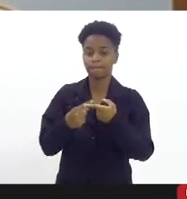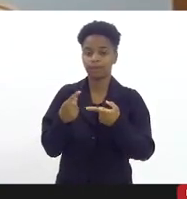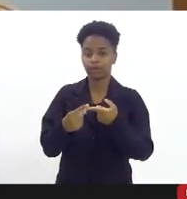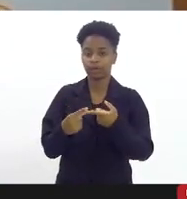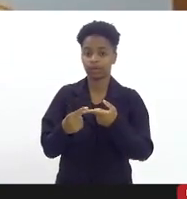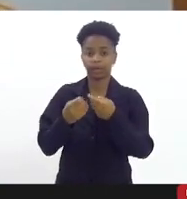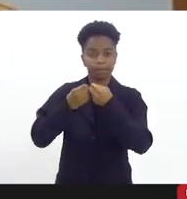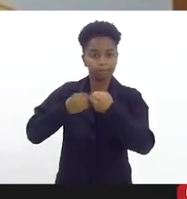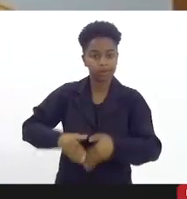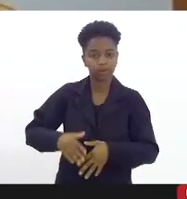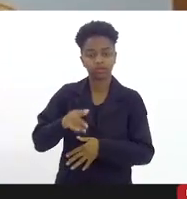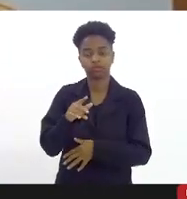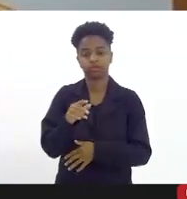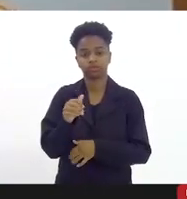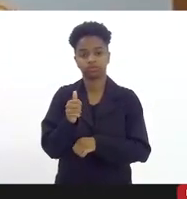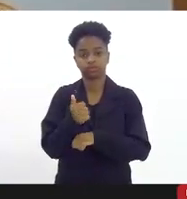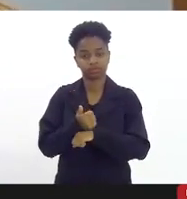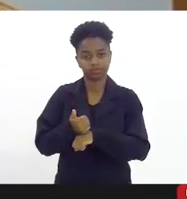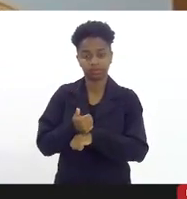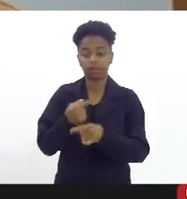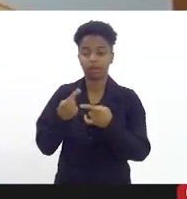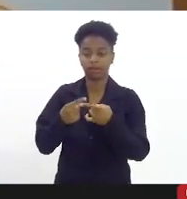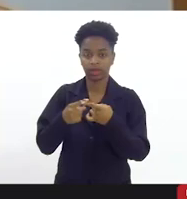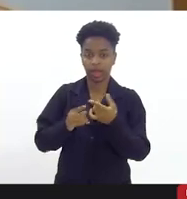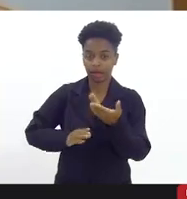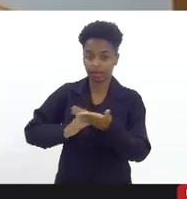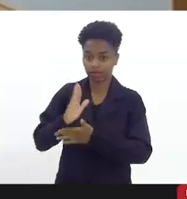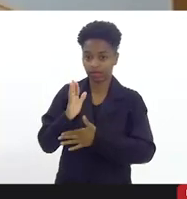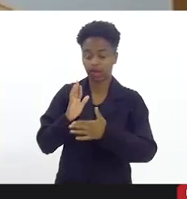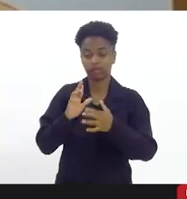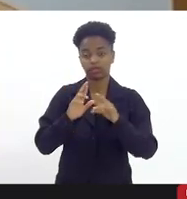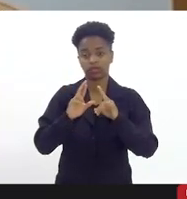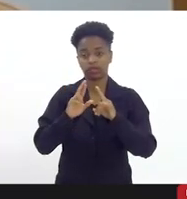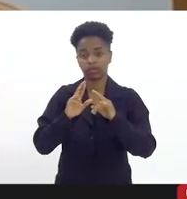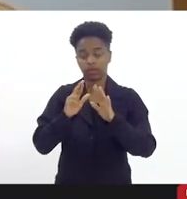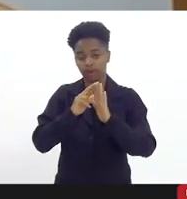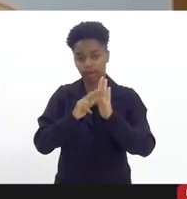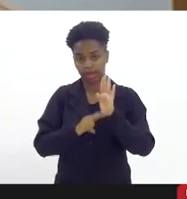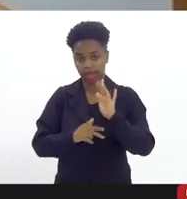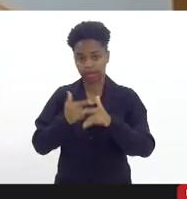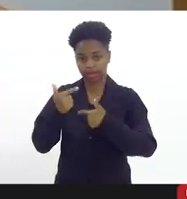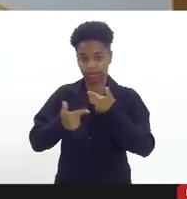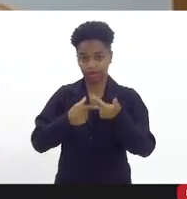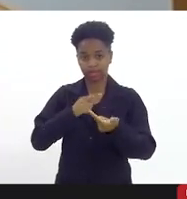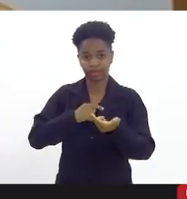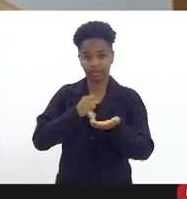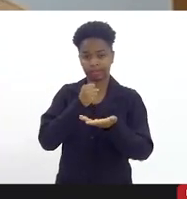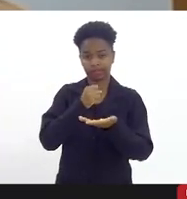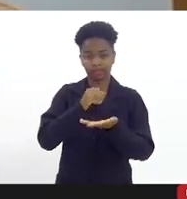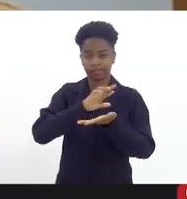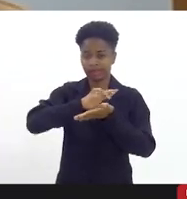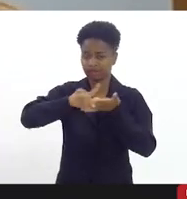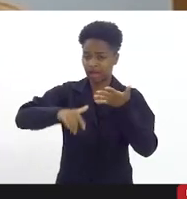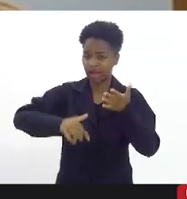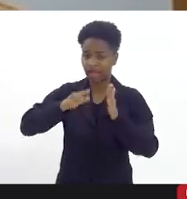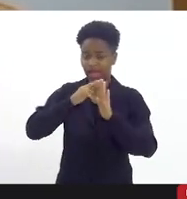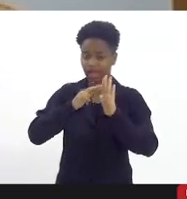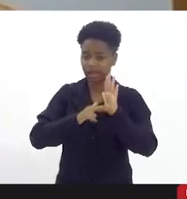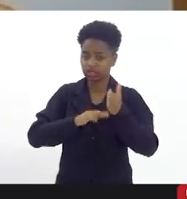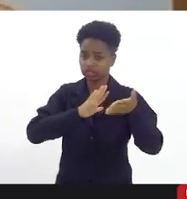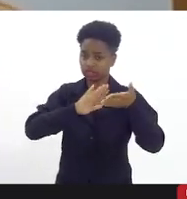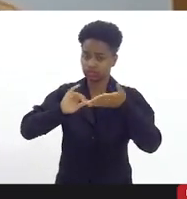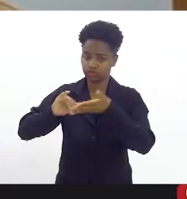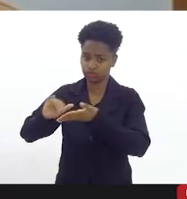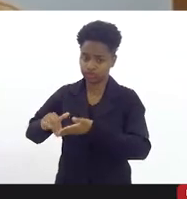porque aprovar uma reforma trabalhista que impõe um conjunto de regras para desqualificar o trabalho no